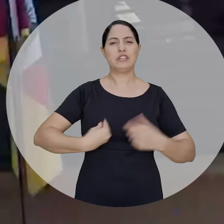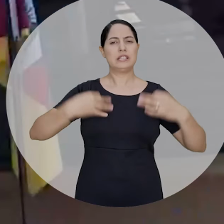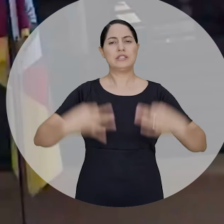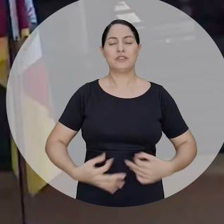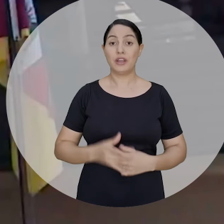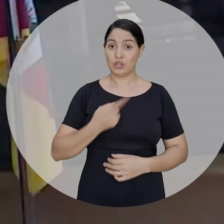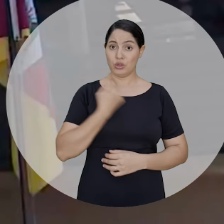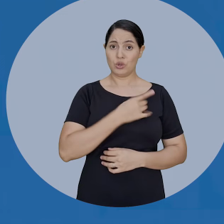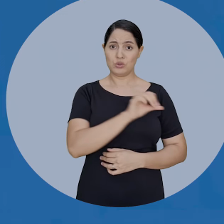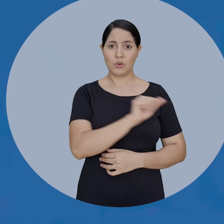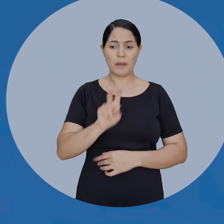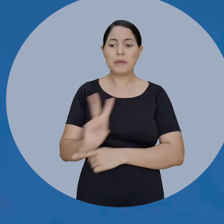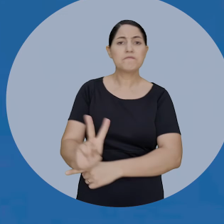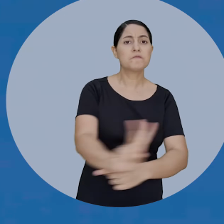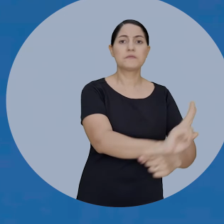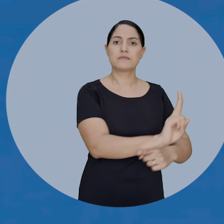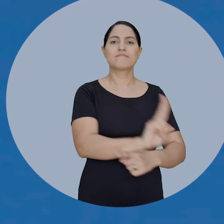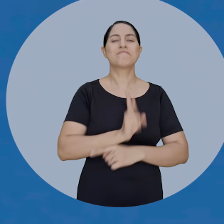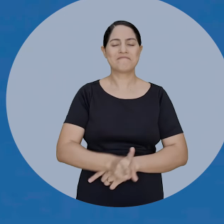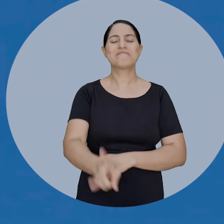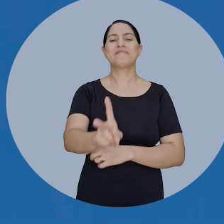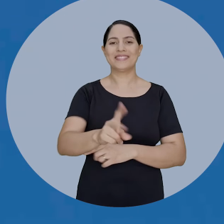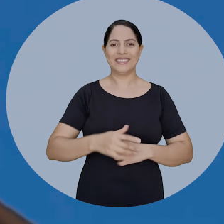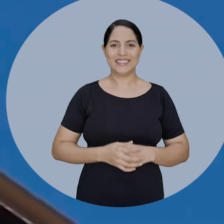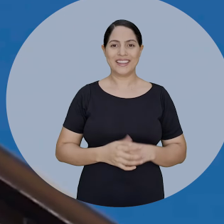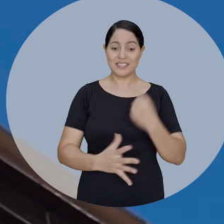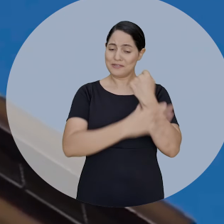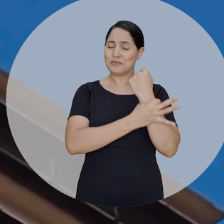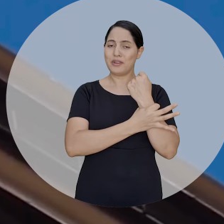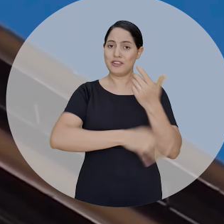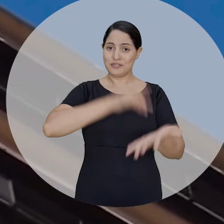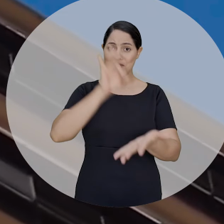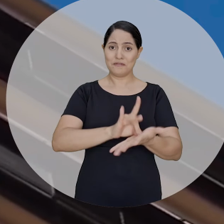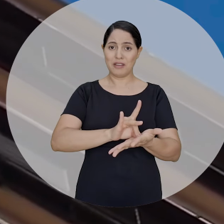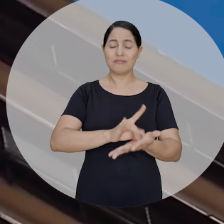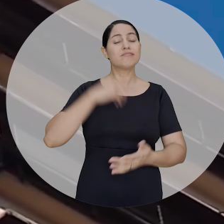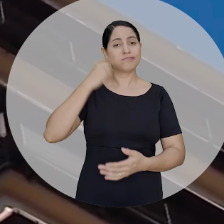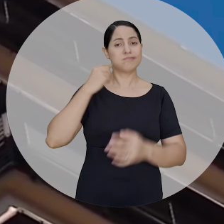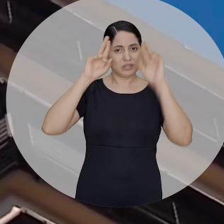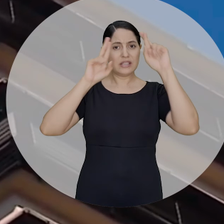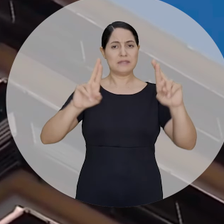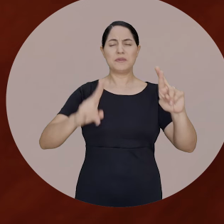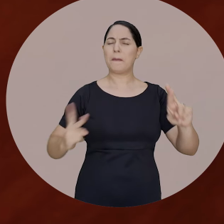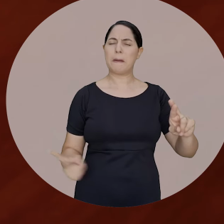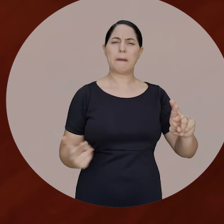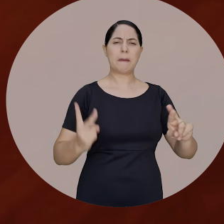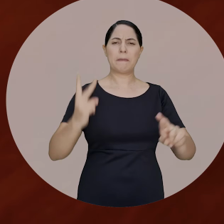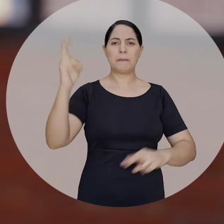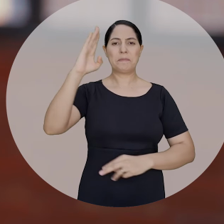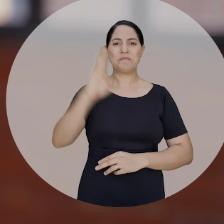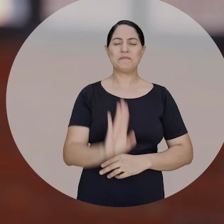que seguirá vigilante e atuante em todas as frentes, para assegurar que a advocacia seja respeitada e valorizada em todo o